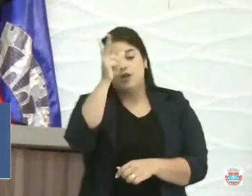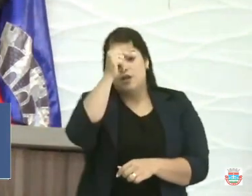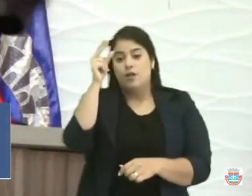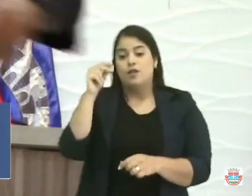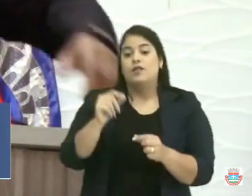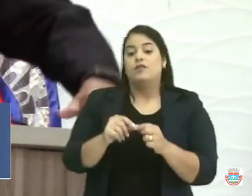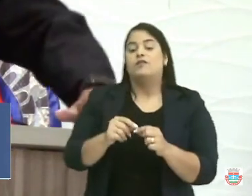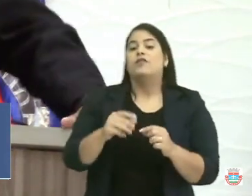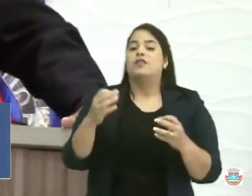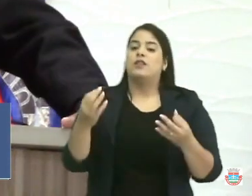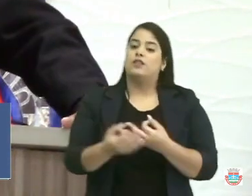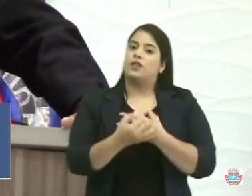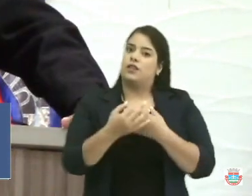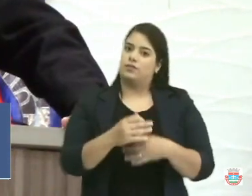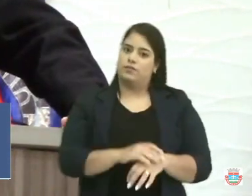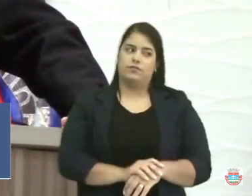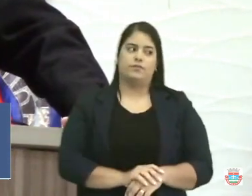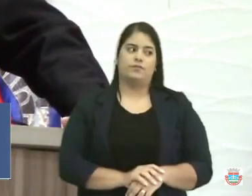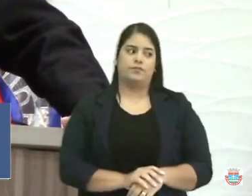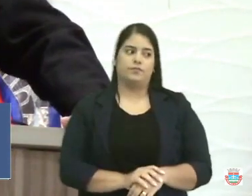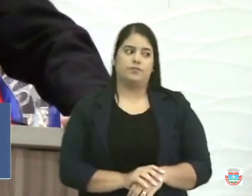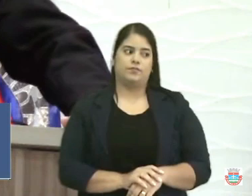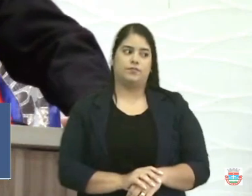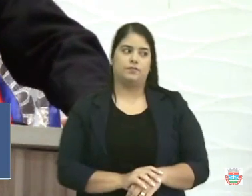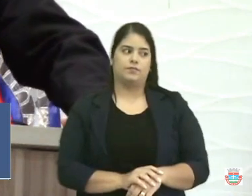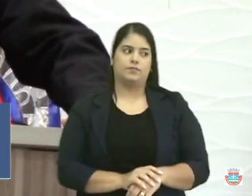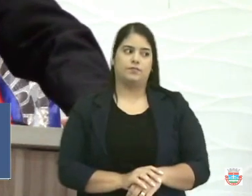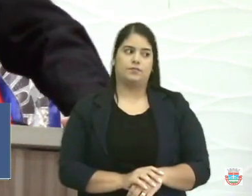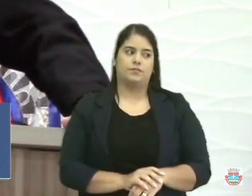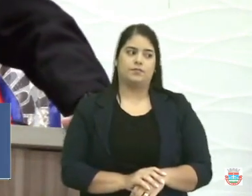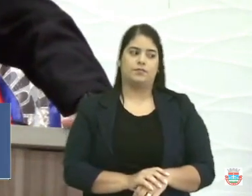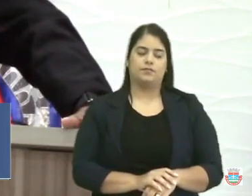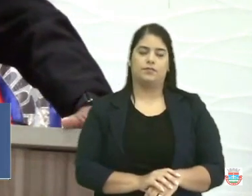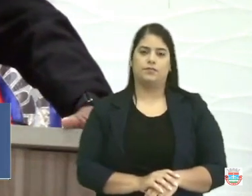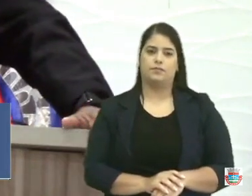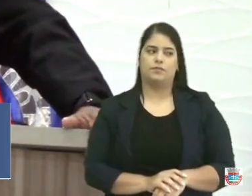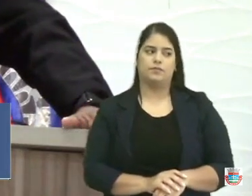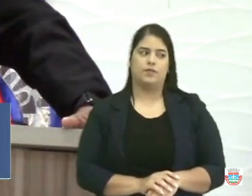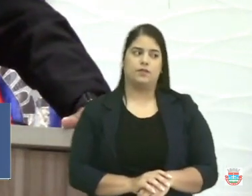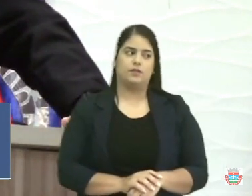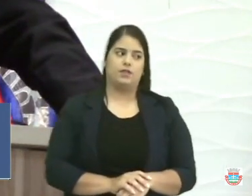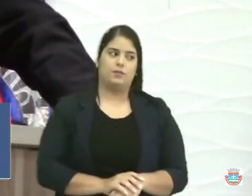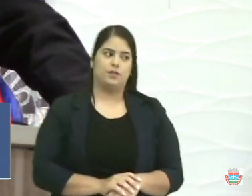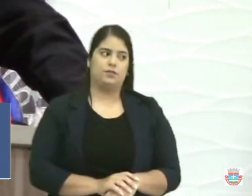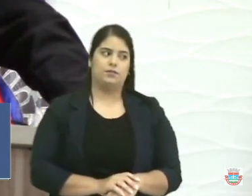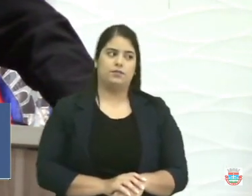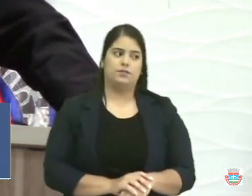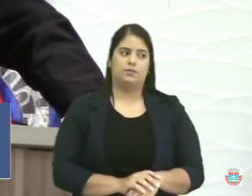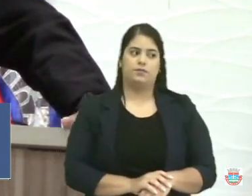certa, vocês pedem a boquinha de vocês. E eu cobro o errado e, cobro, e agradeço o certo na hora certa.